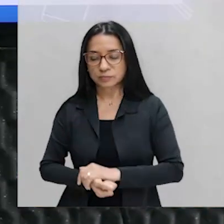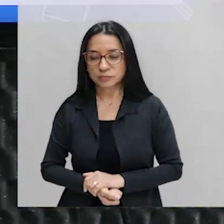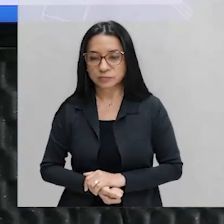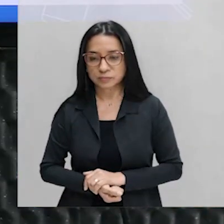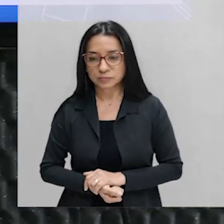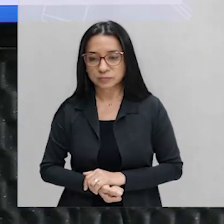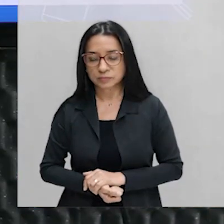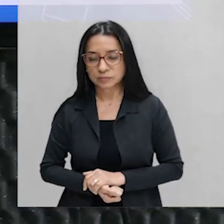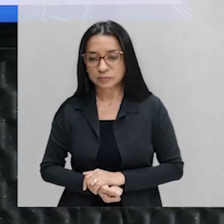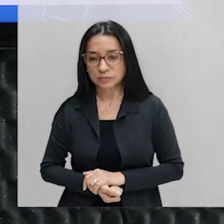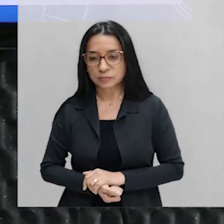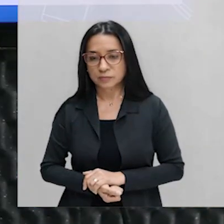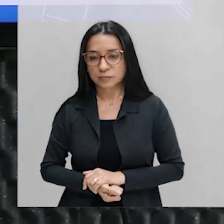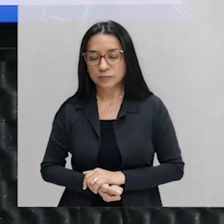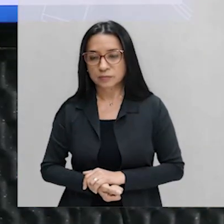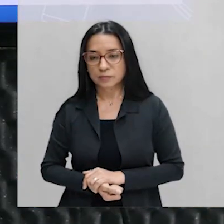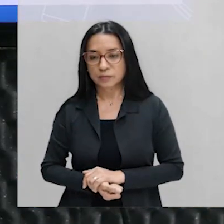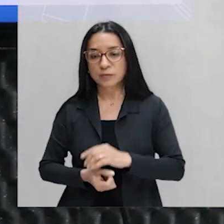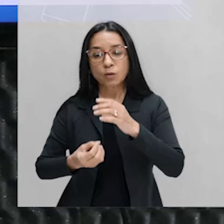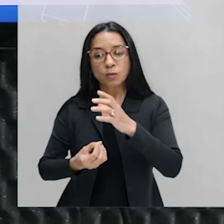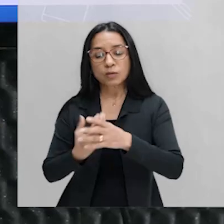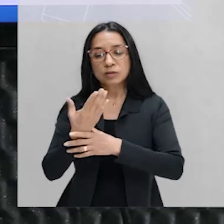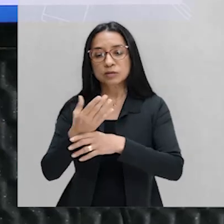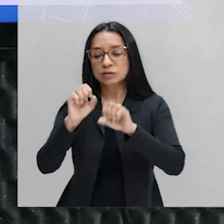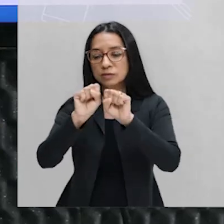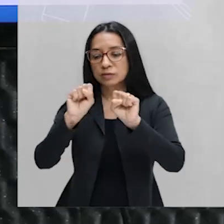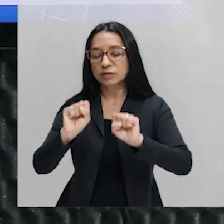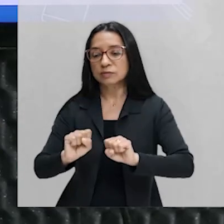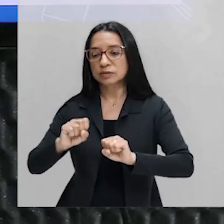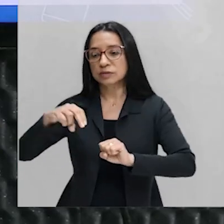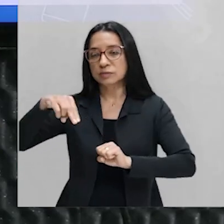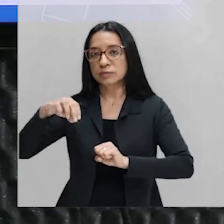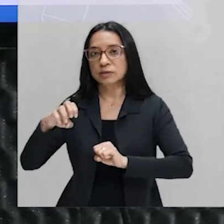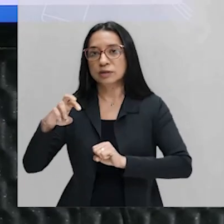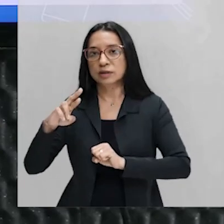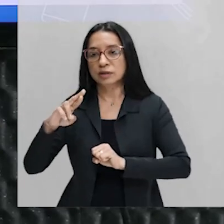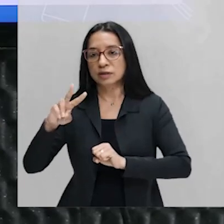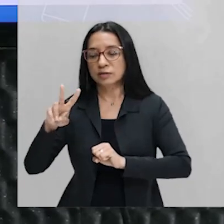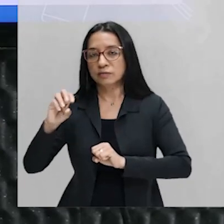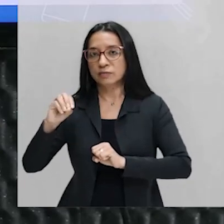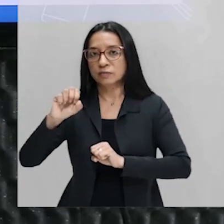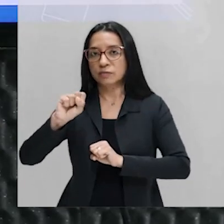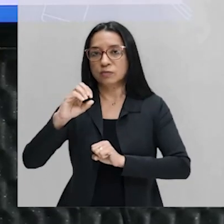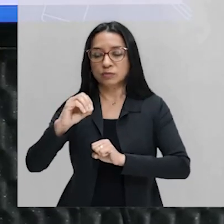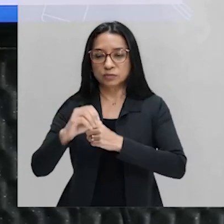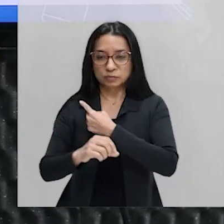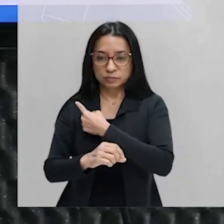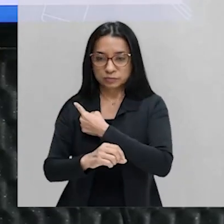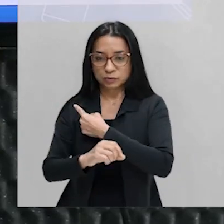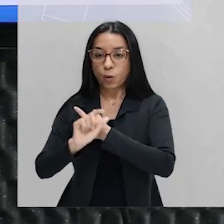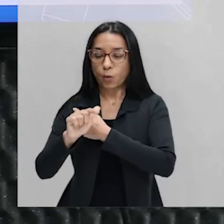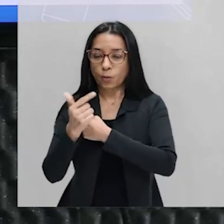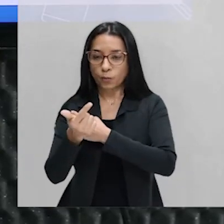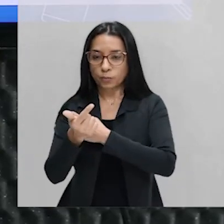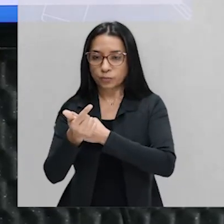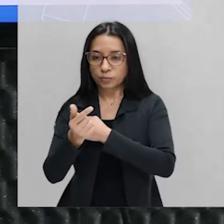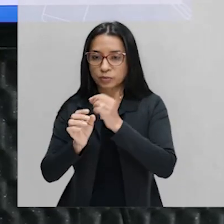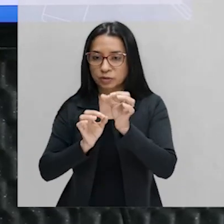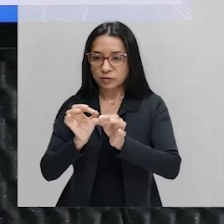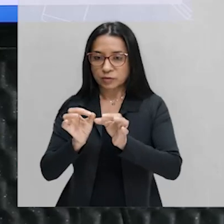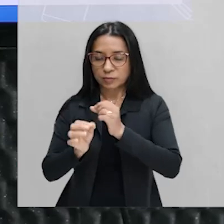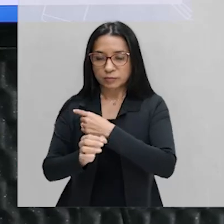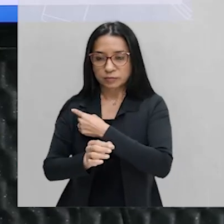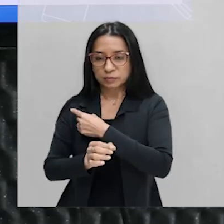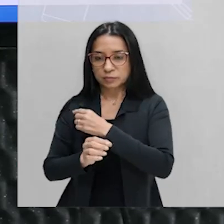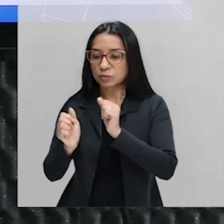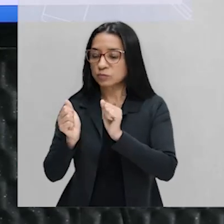transforma no tubo nervoso, que vai dar origem ao sistema nervoso do animal. Vai se formar a notocorda, tá? Que juntamente